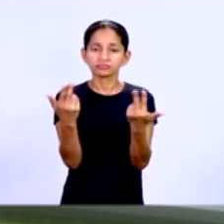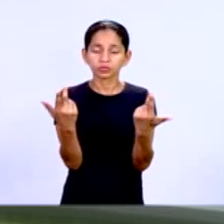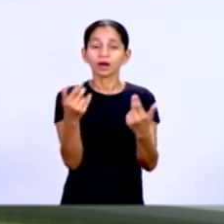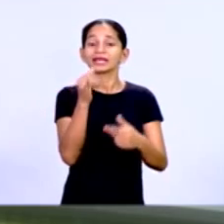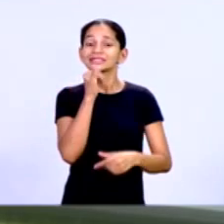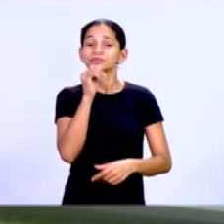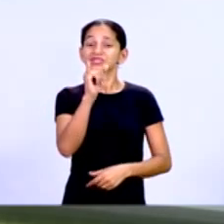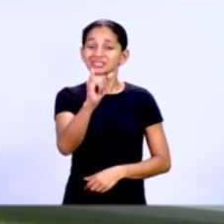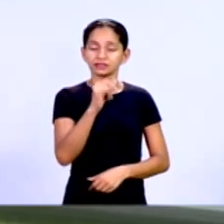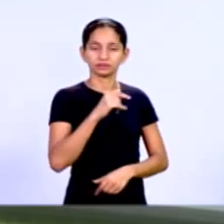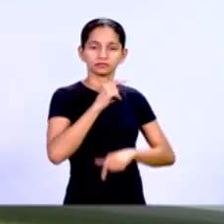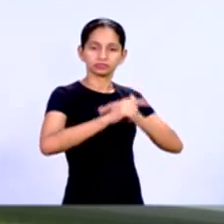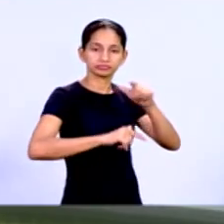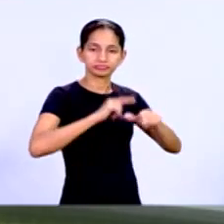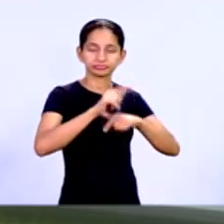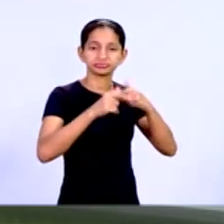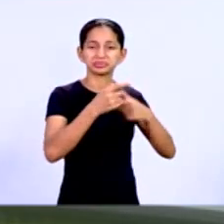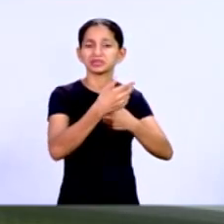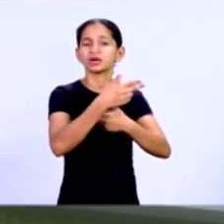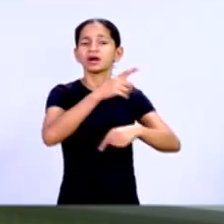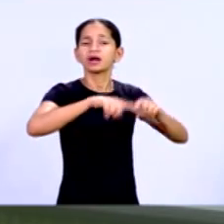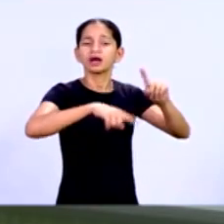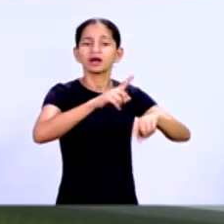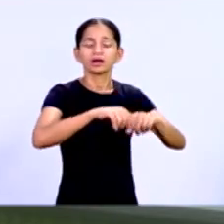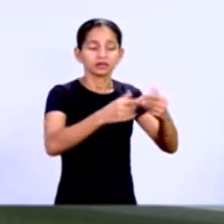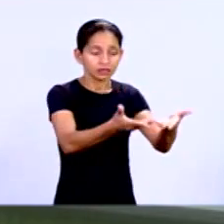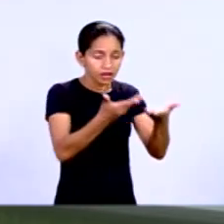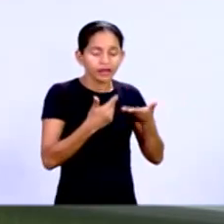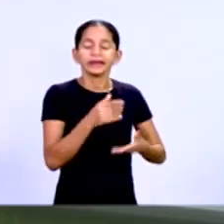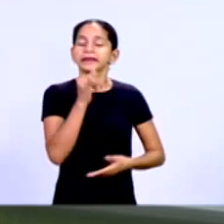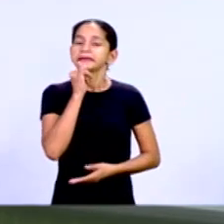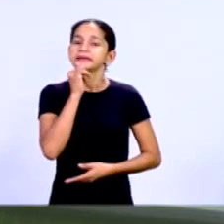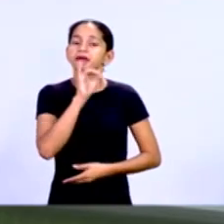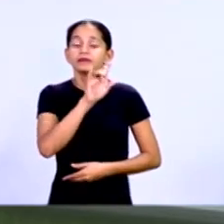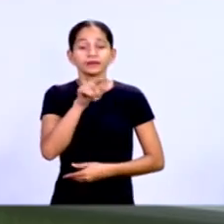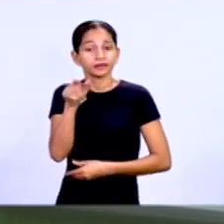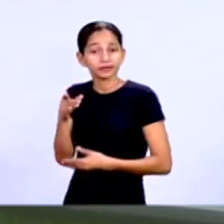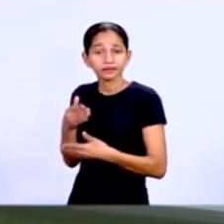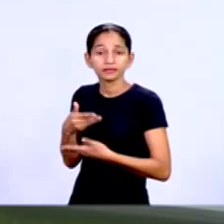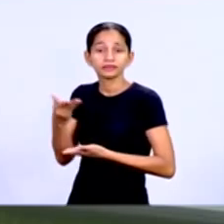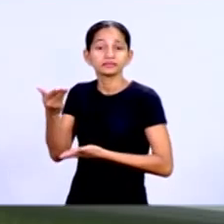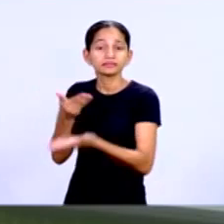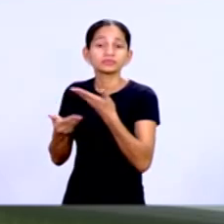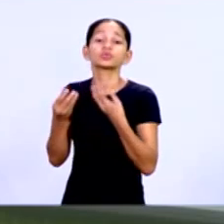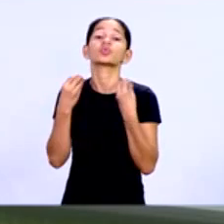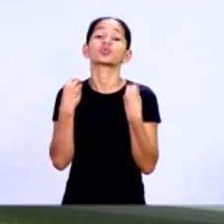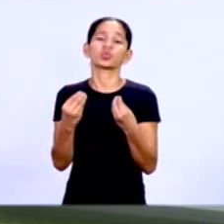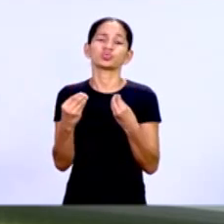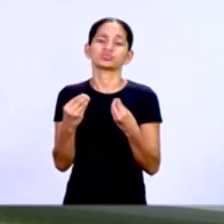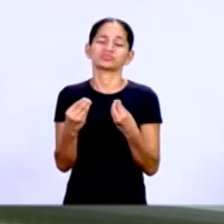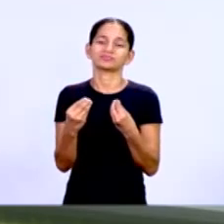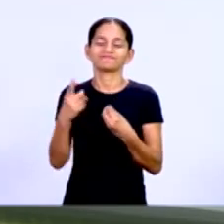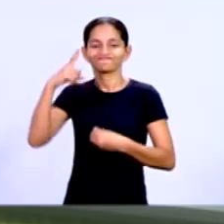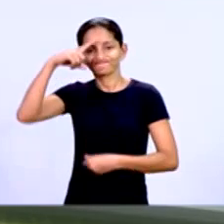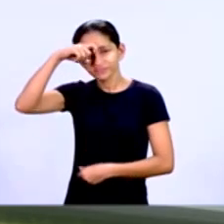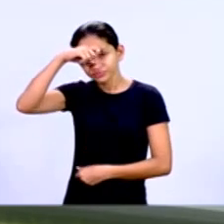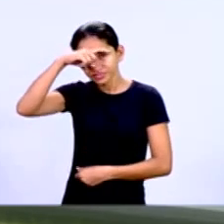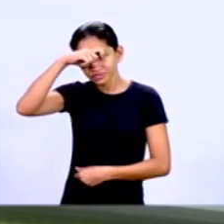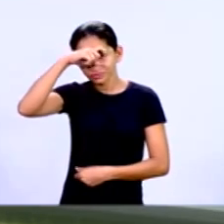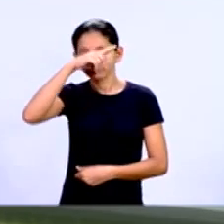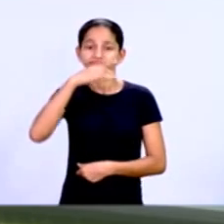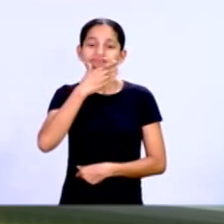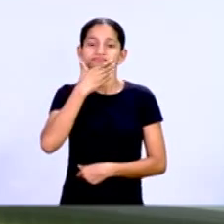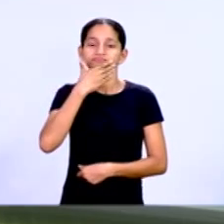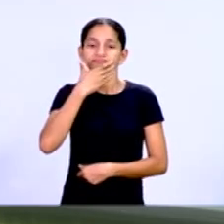exemplo, recebesse produtos, como é que você iria negociar esse produto no outro local? Seria mais complicado, mais difícil.